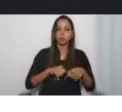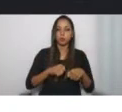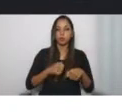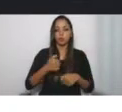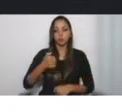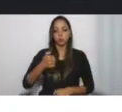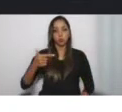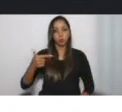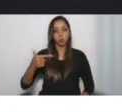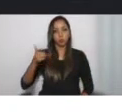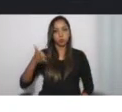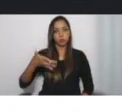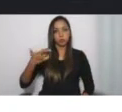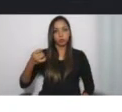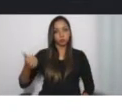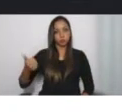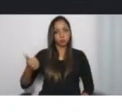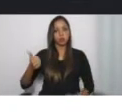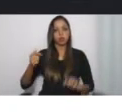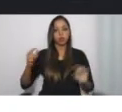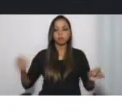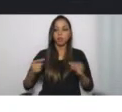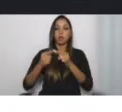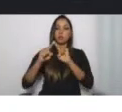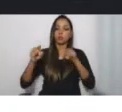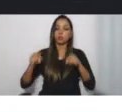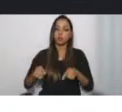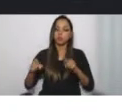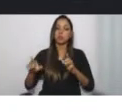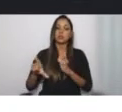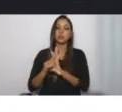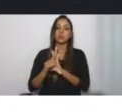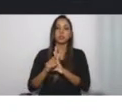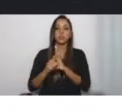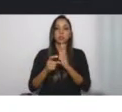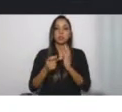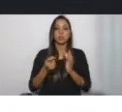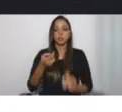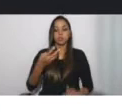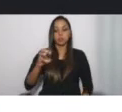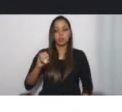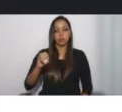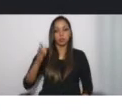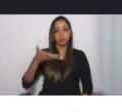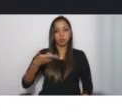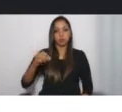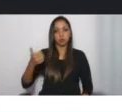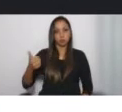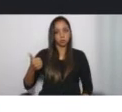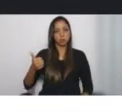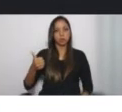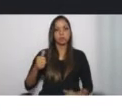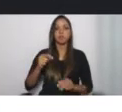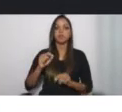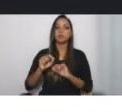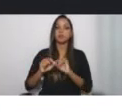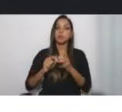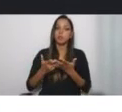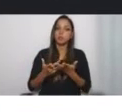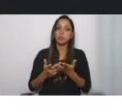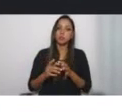012-2021, oriunda do projeto de lei número 030-2021. Dispõe sobre a instituição e regulamentação no âmbito da Câmara Municipal do